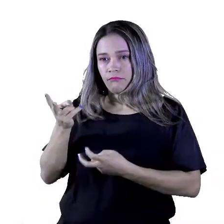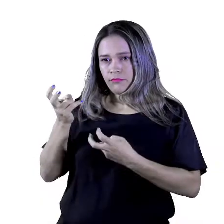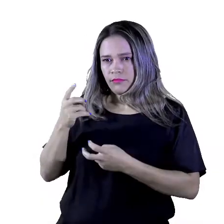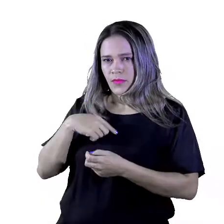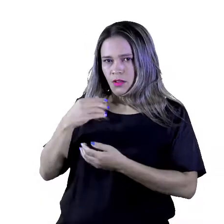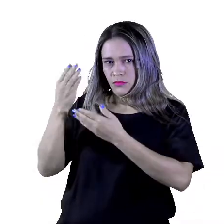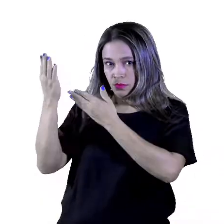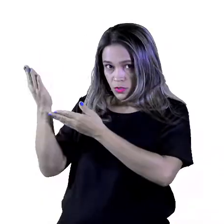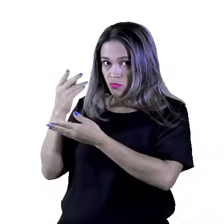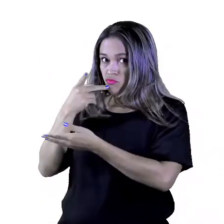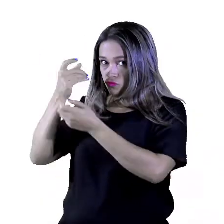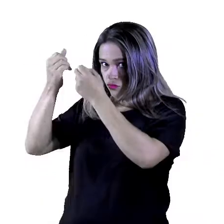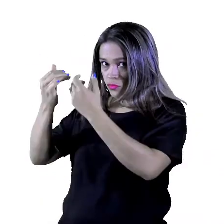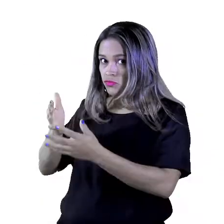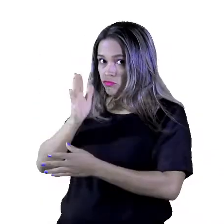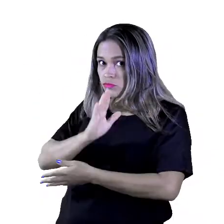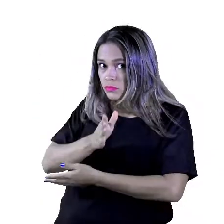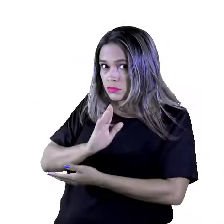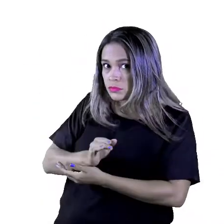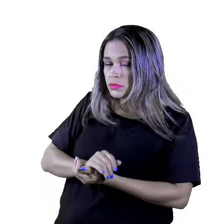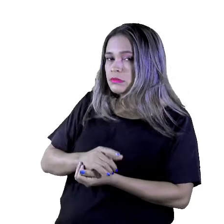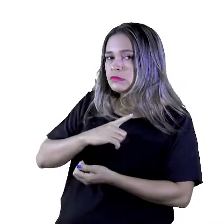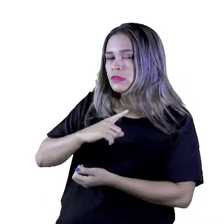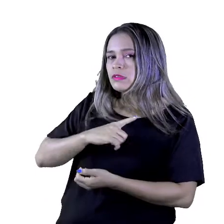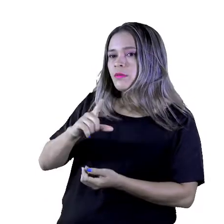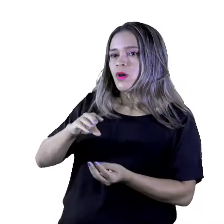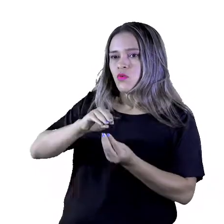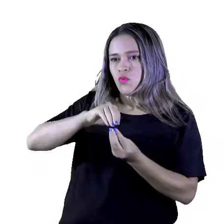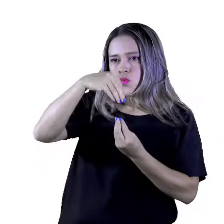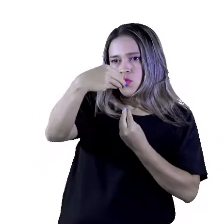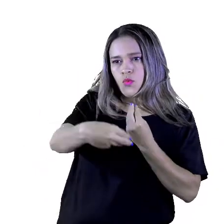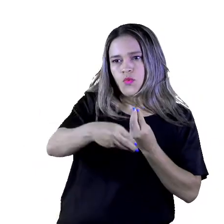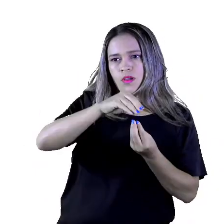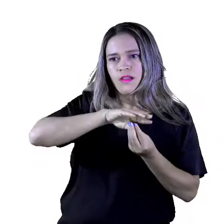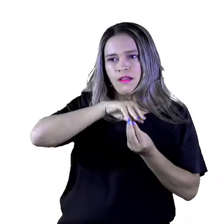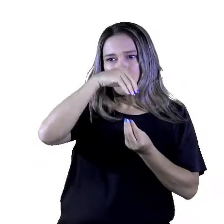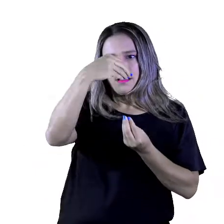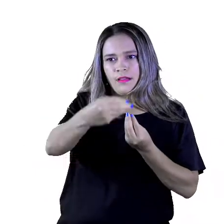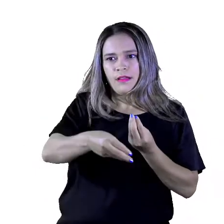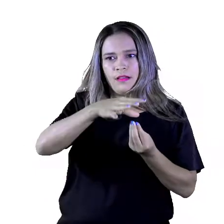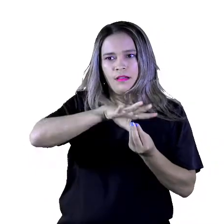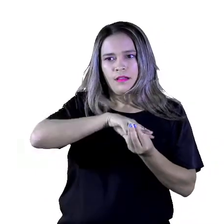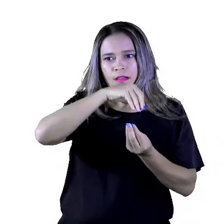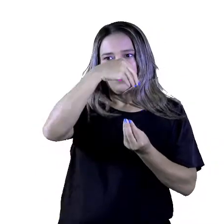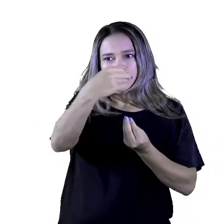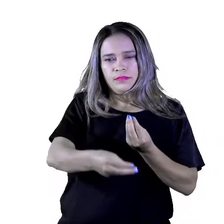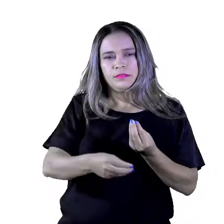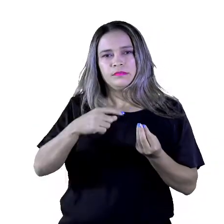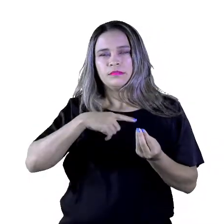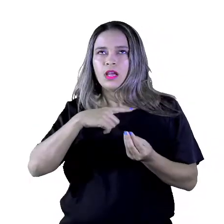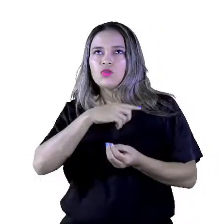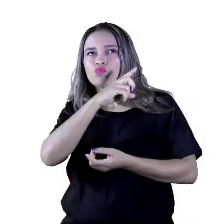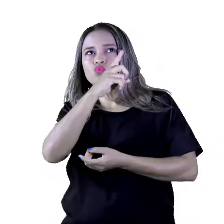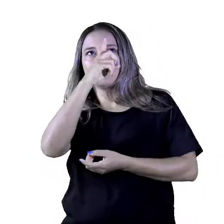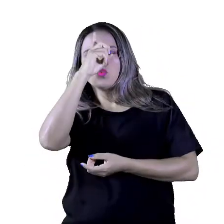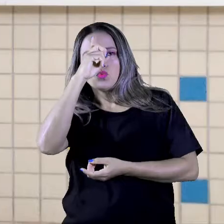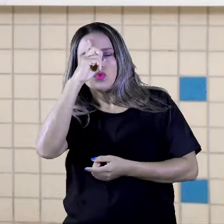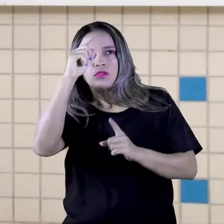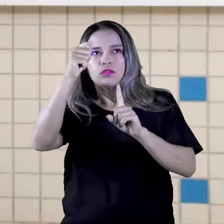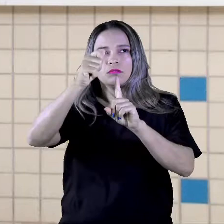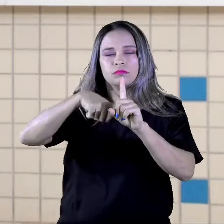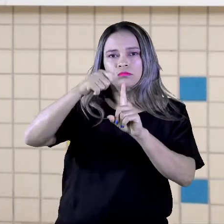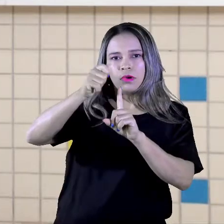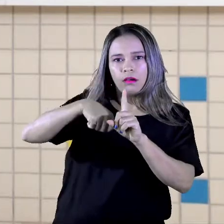desses que eu já falei, nós temos também o calendário, O calendário ele mede, por exemplo, os dias, os